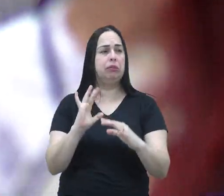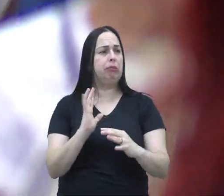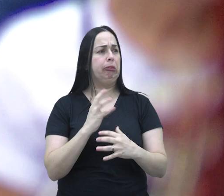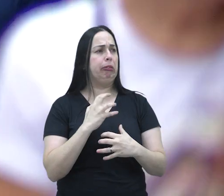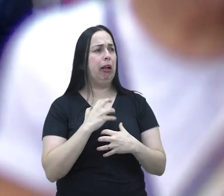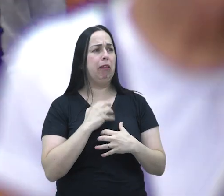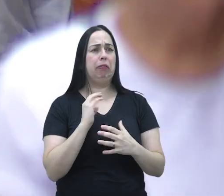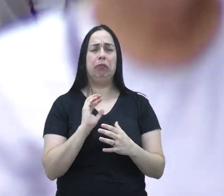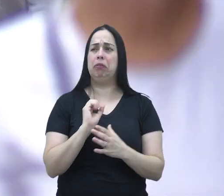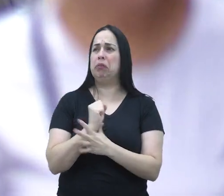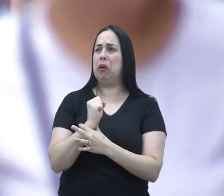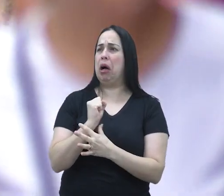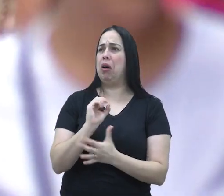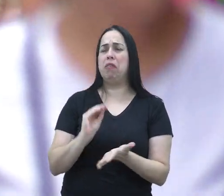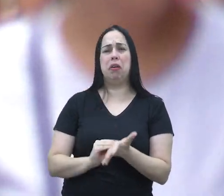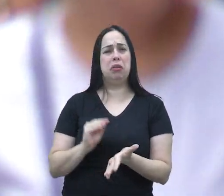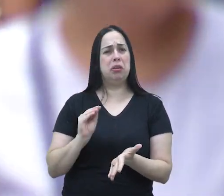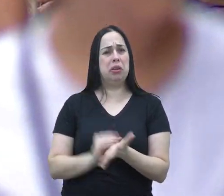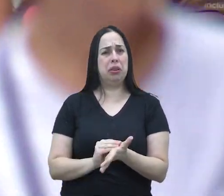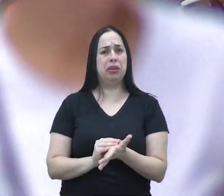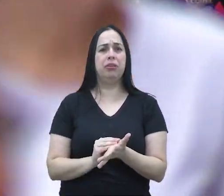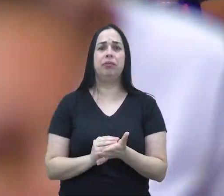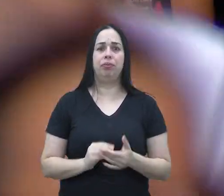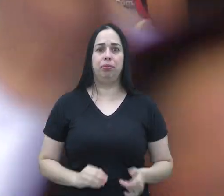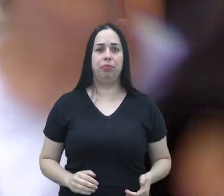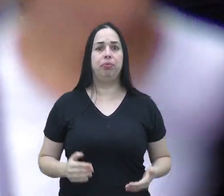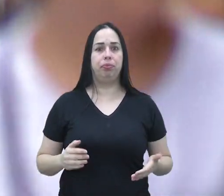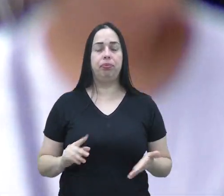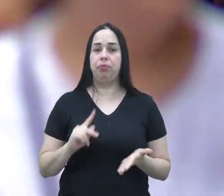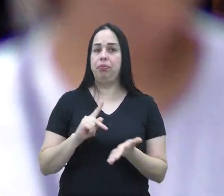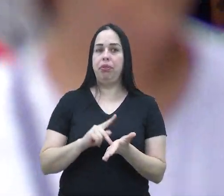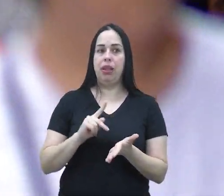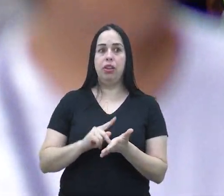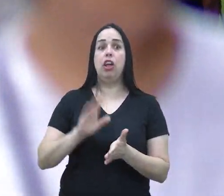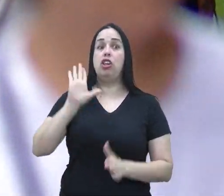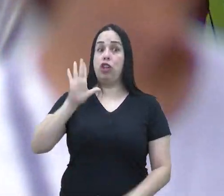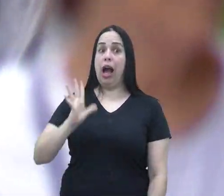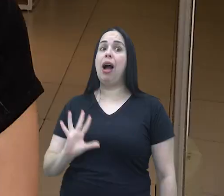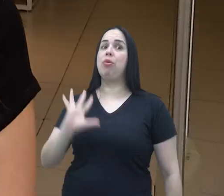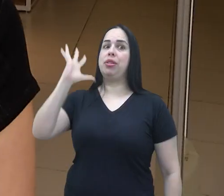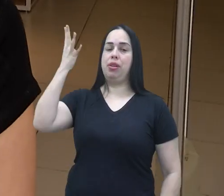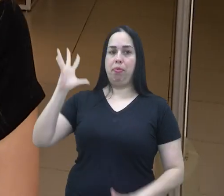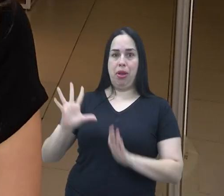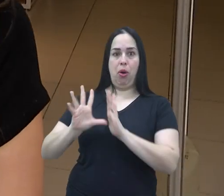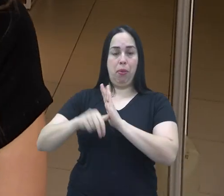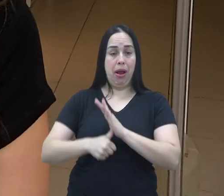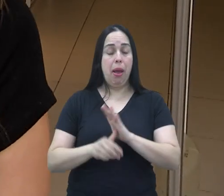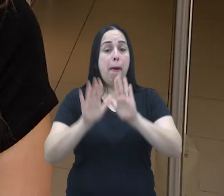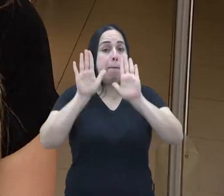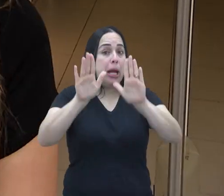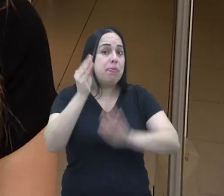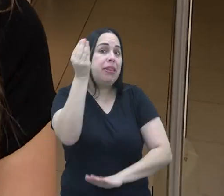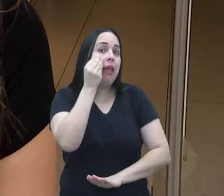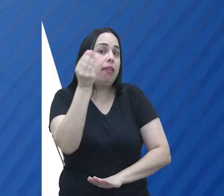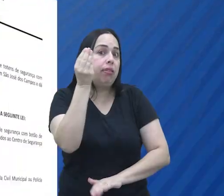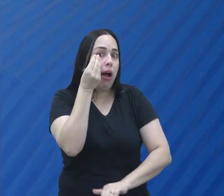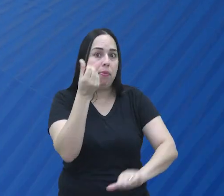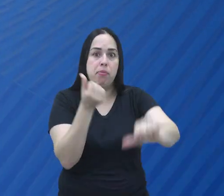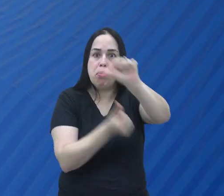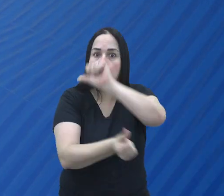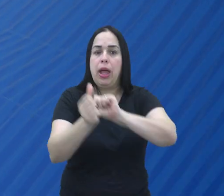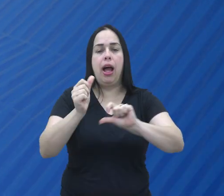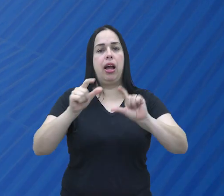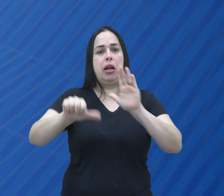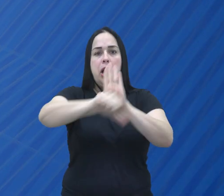como o calçadão, a sensação de insegurança acompanha alguns moradores. Eu mesmo já fui assaltada aqui, sabe?